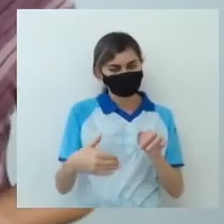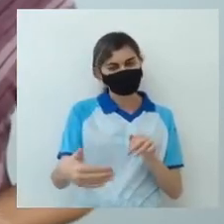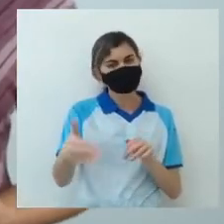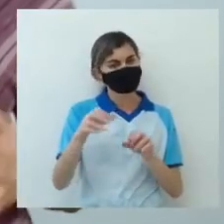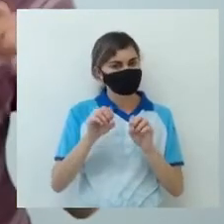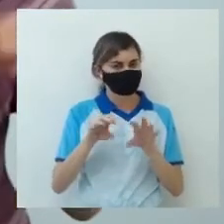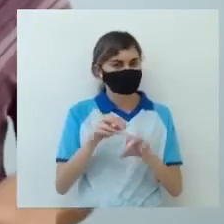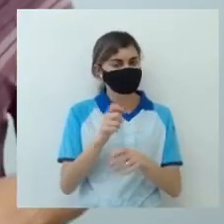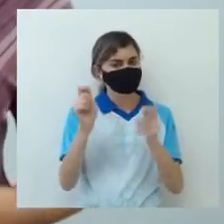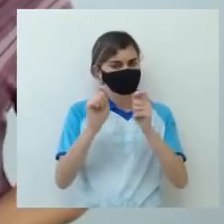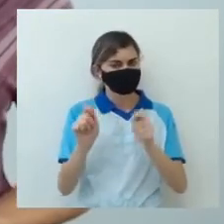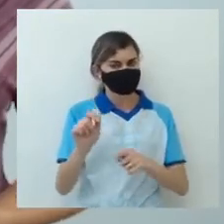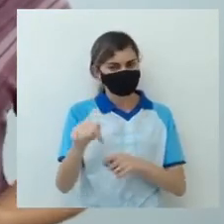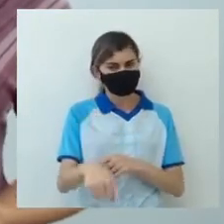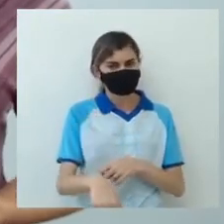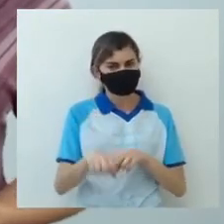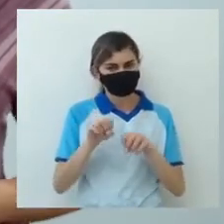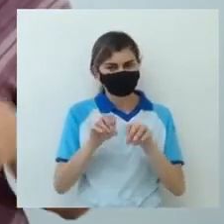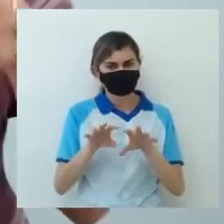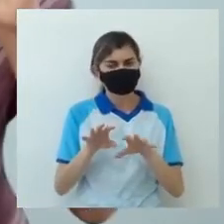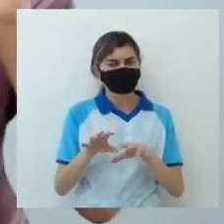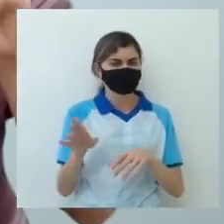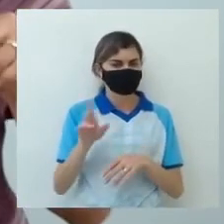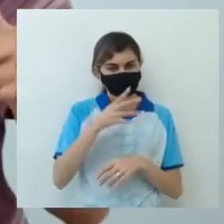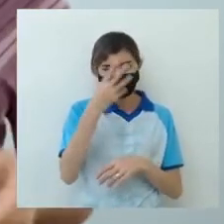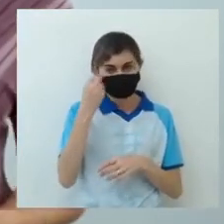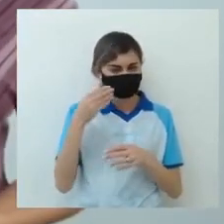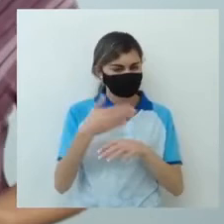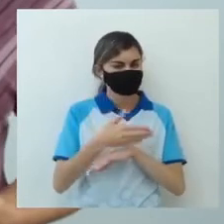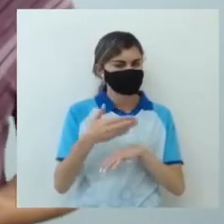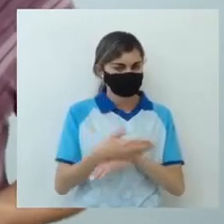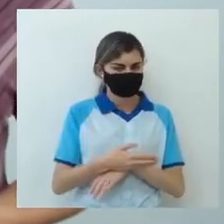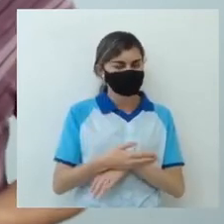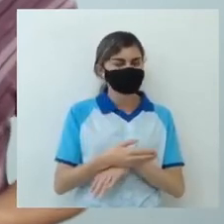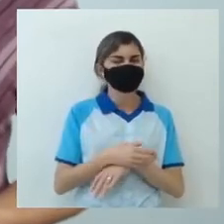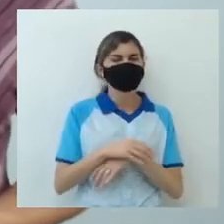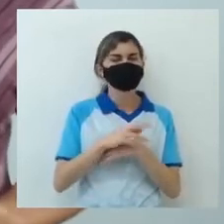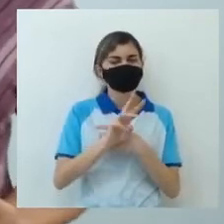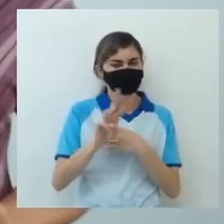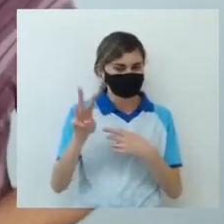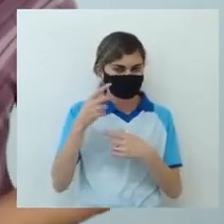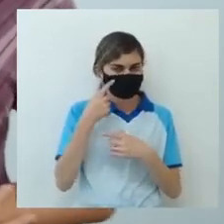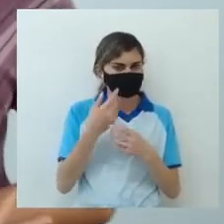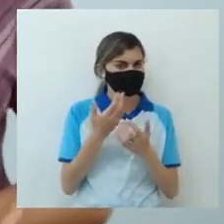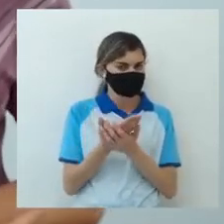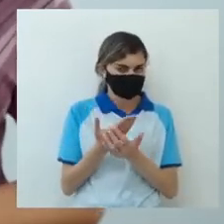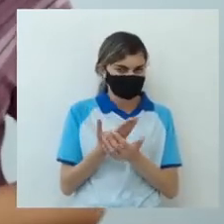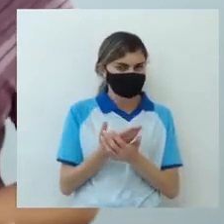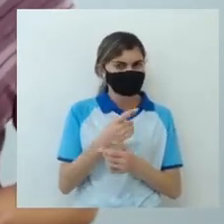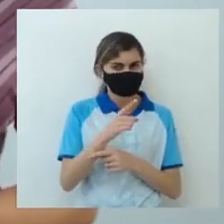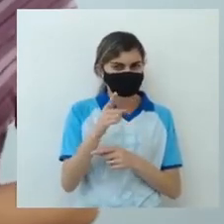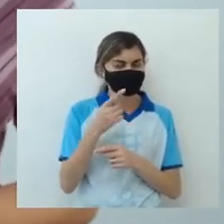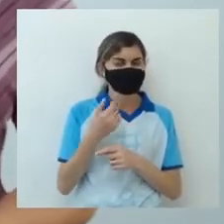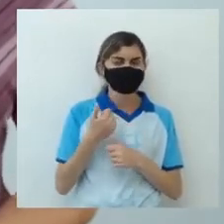aula de arte aqui no canal EducaPE, tá? Não esquece de acessar as plataformas e ver a aula gravada